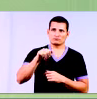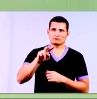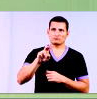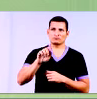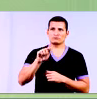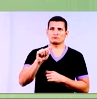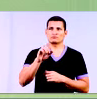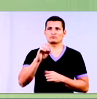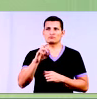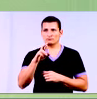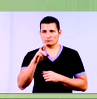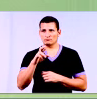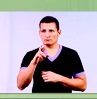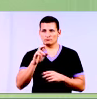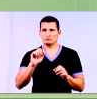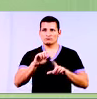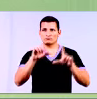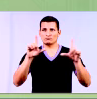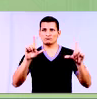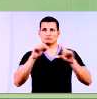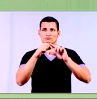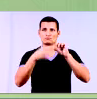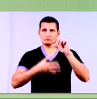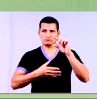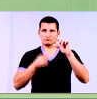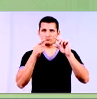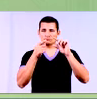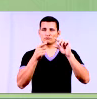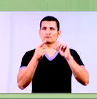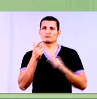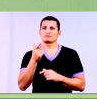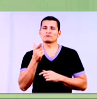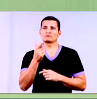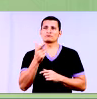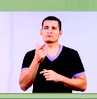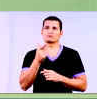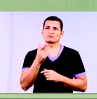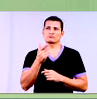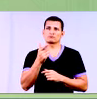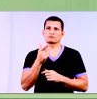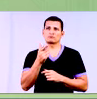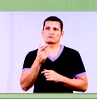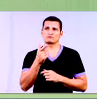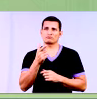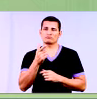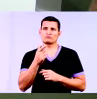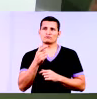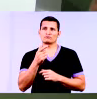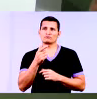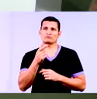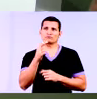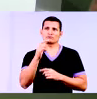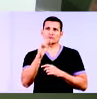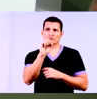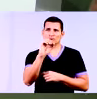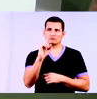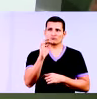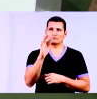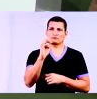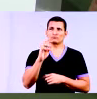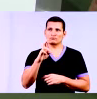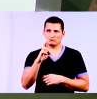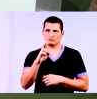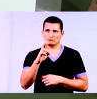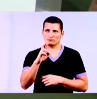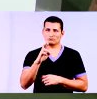abriu a tela do Google para ele fazer a pesquisa. Ele acabou de executar o software do browser, do navegador da internet. Exatamente. No